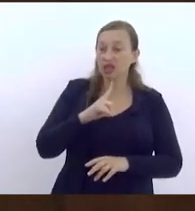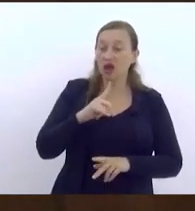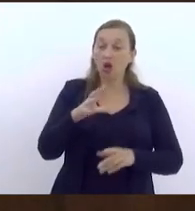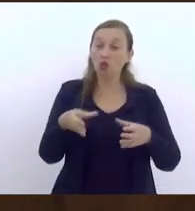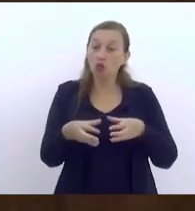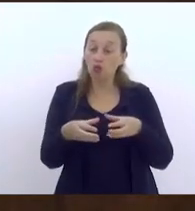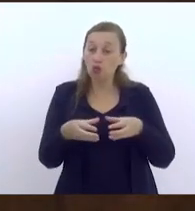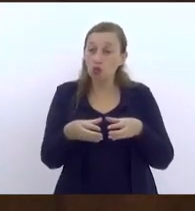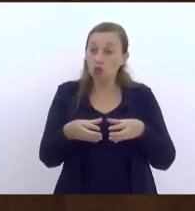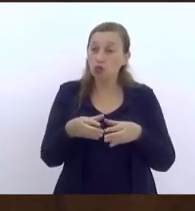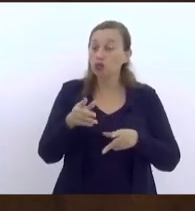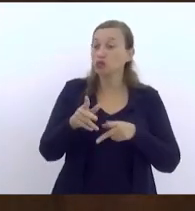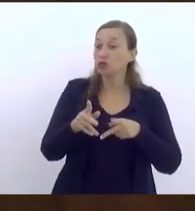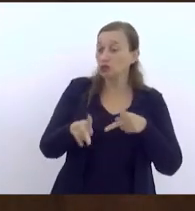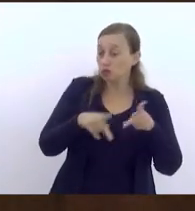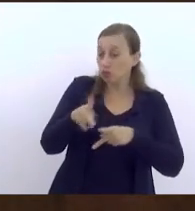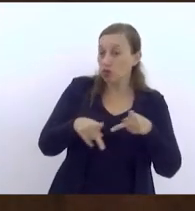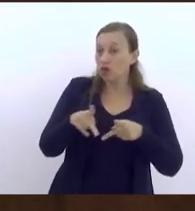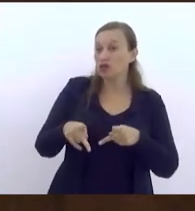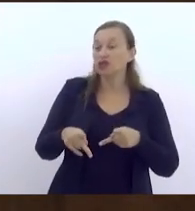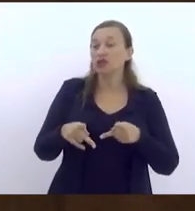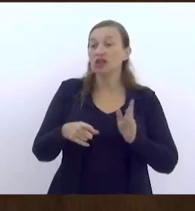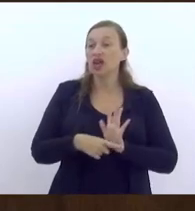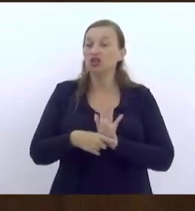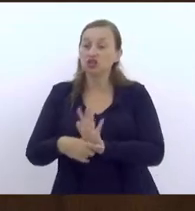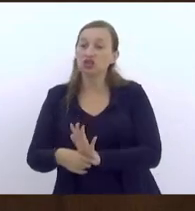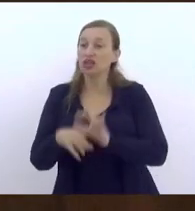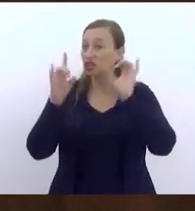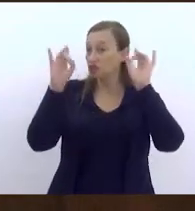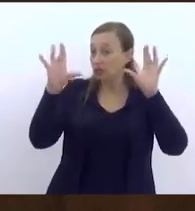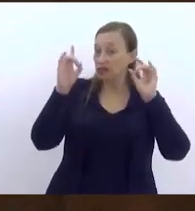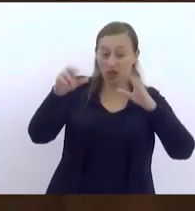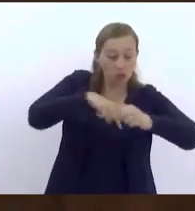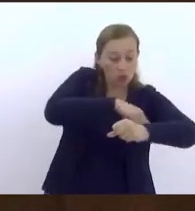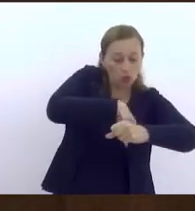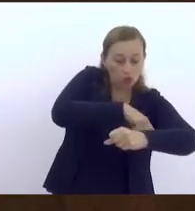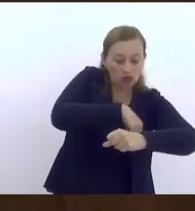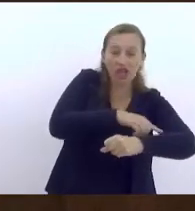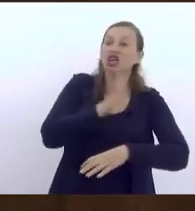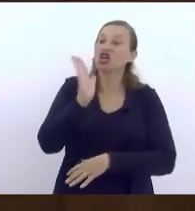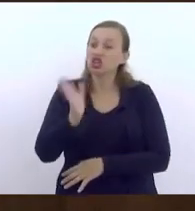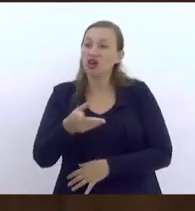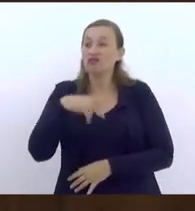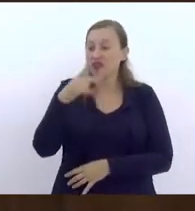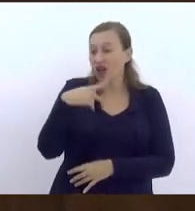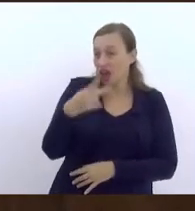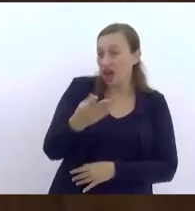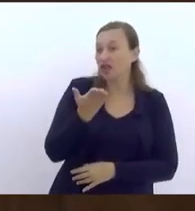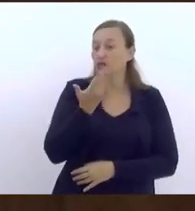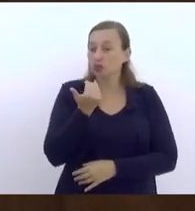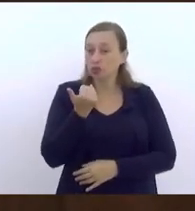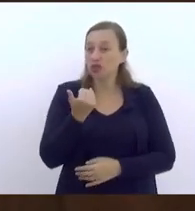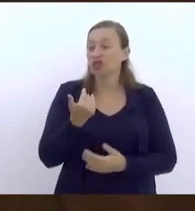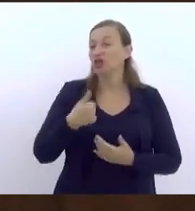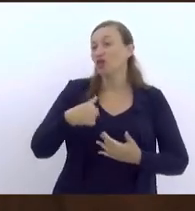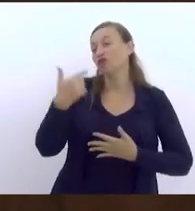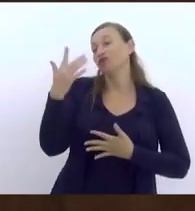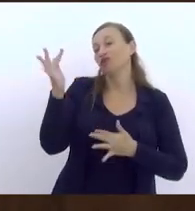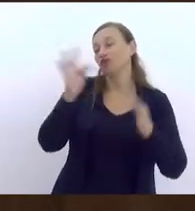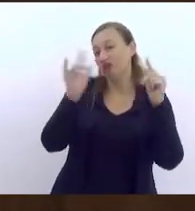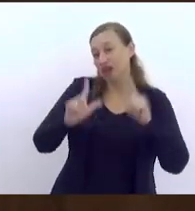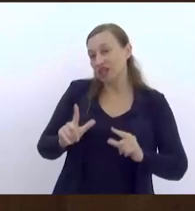tanto tem contribuído, em especial, né, com a sua culinária, como aqui já foi dito. Eu fico muito feliz de estar